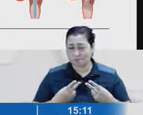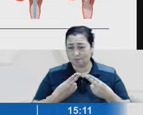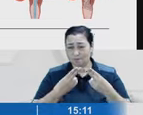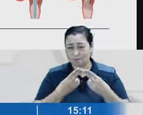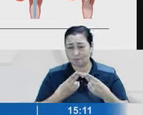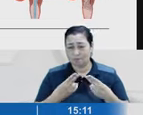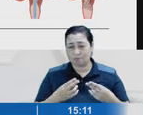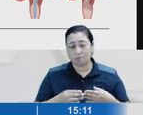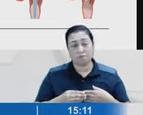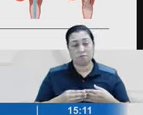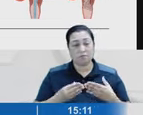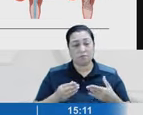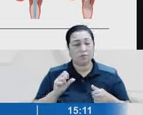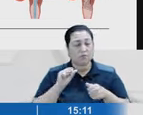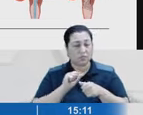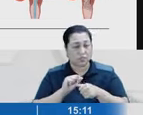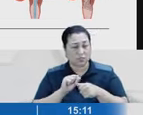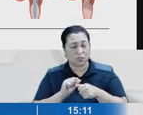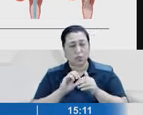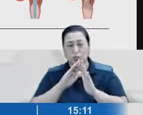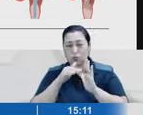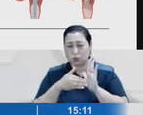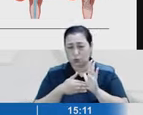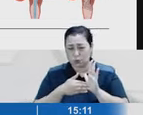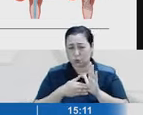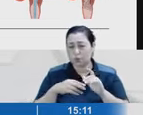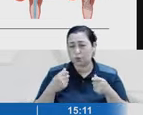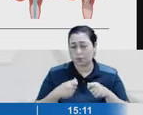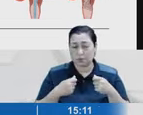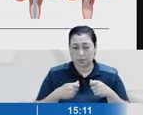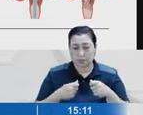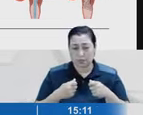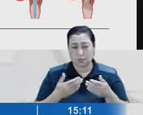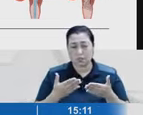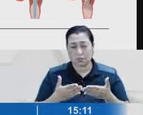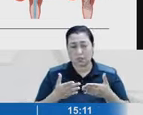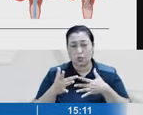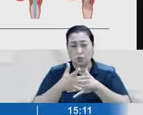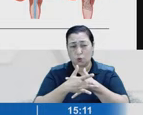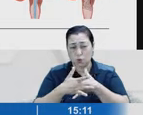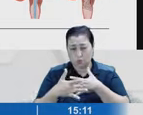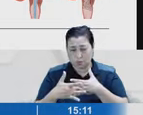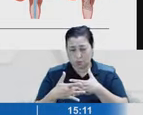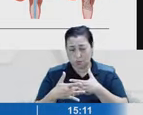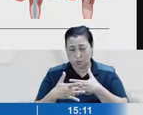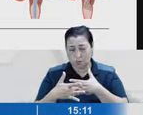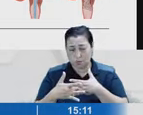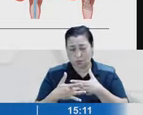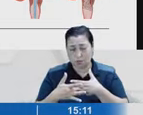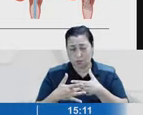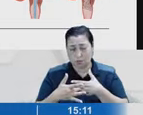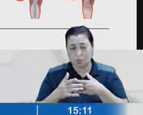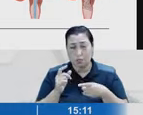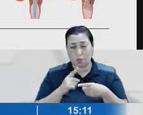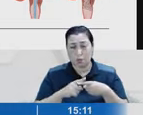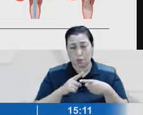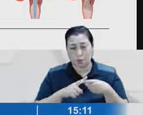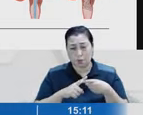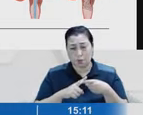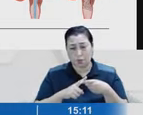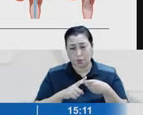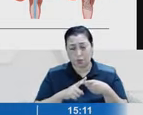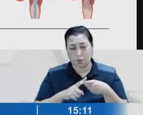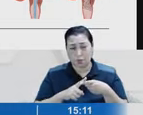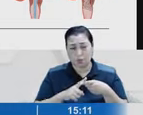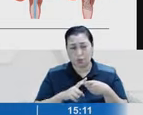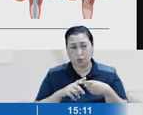eletiva, cirurgia programada, tudo, há necessidade de uma colostomia temporária. Por quê? Porque, às vezes, o